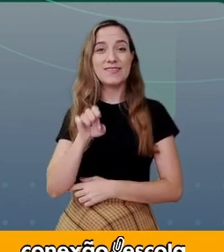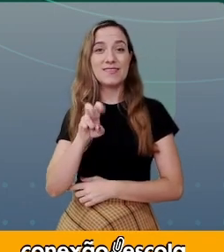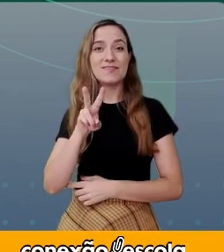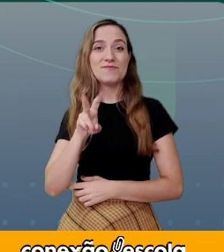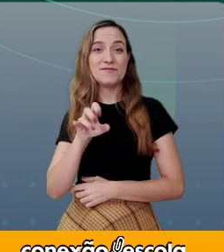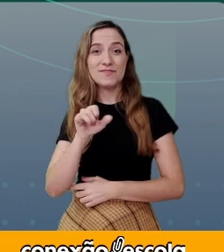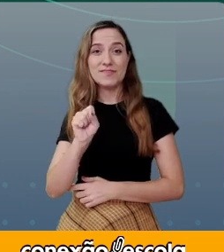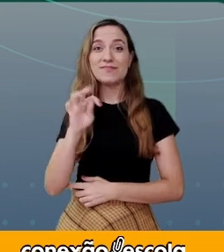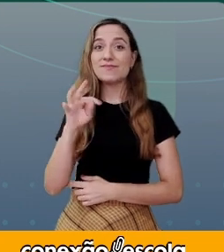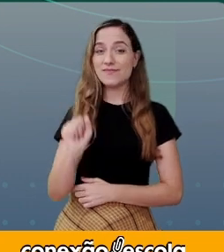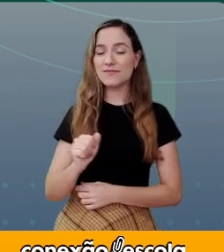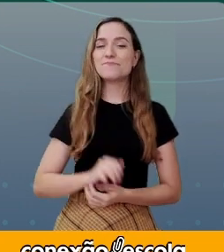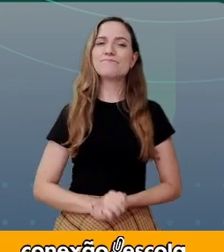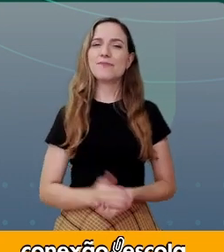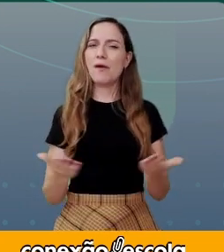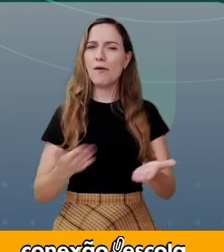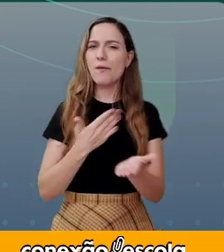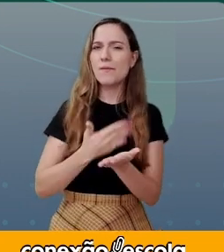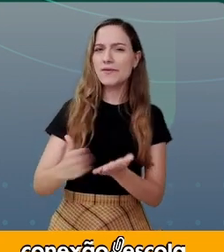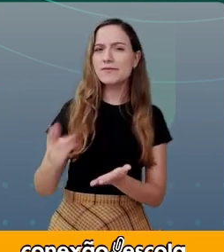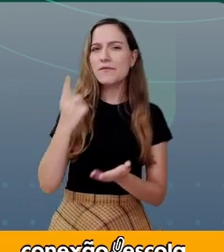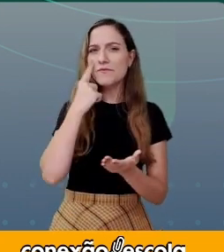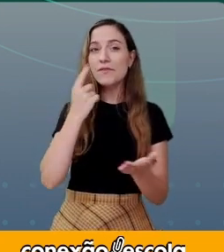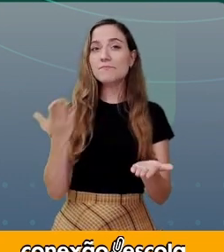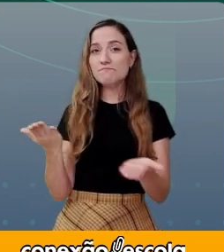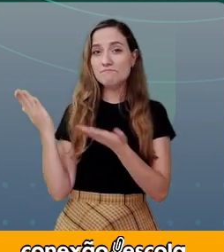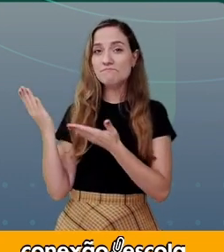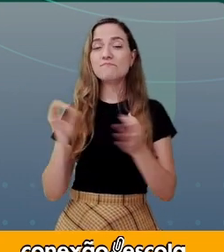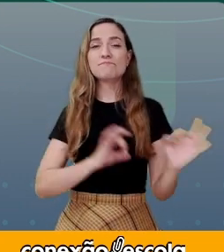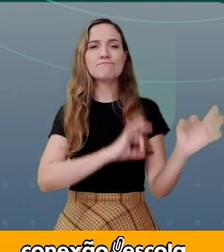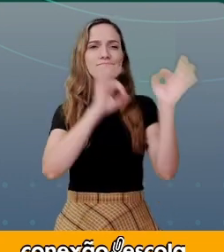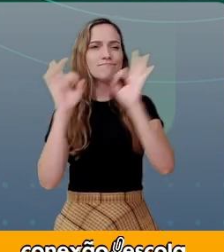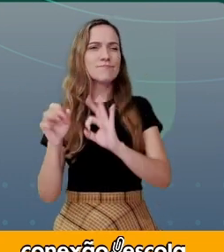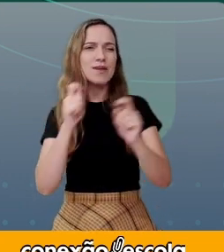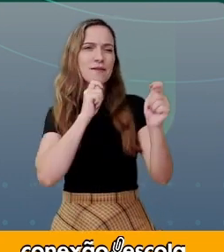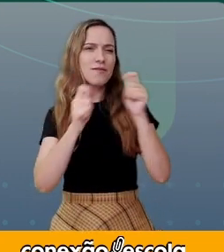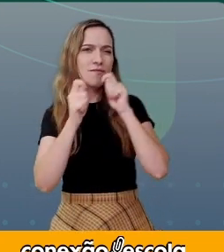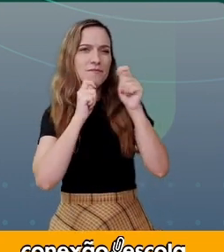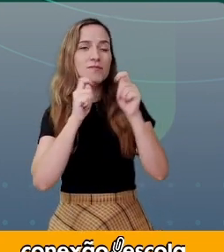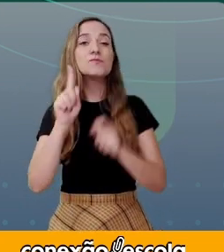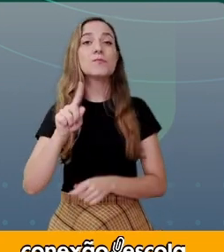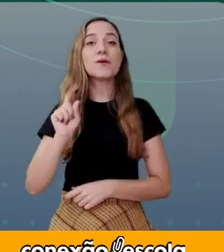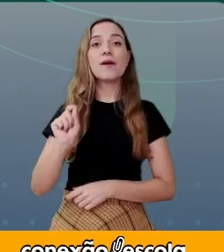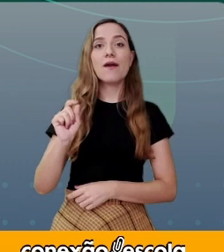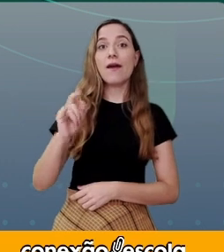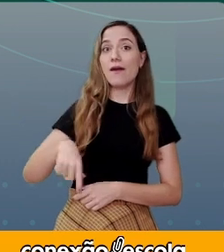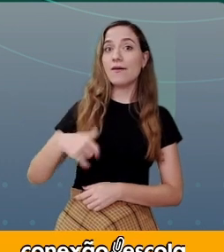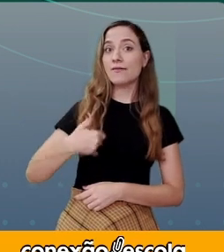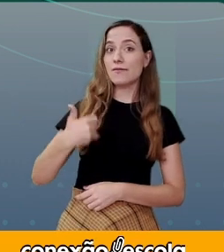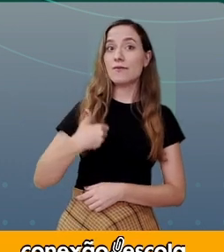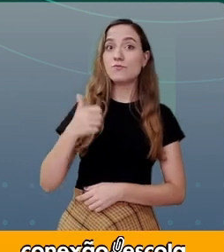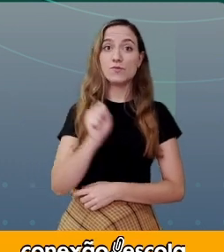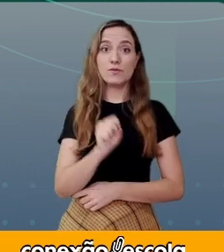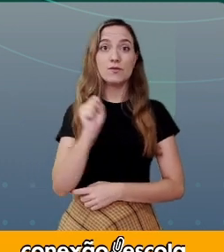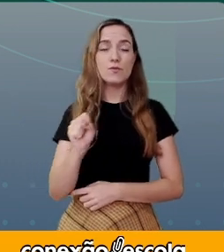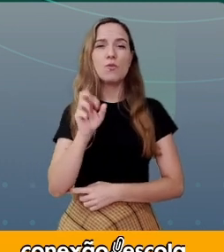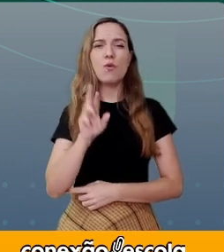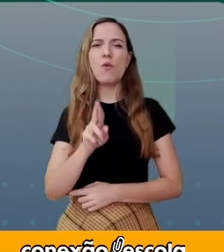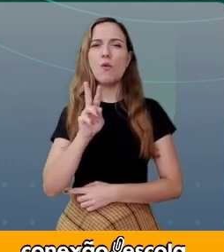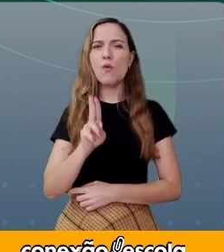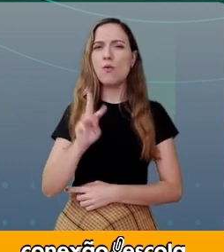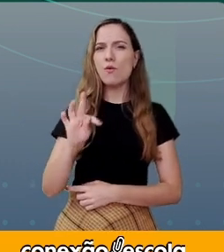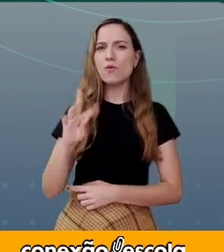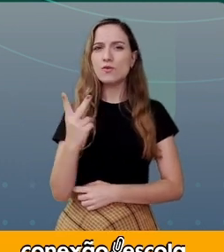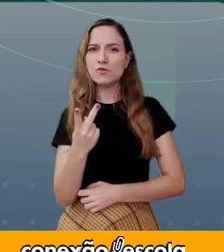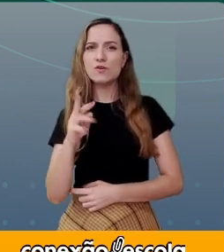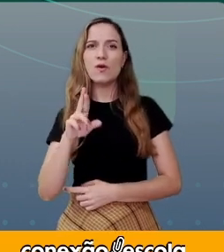Para começar, vamos assistir essa entrevista. Aos 88 anos, Ruth Rocha é